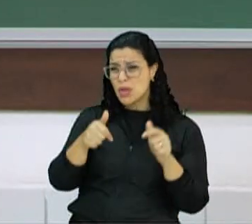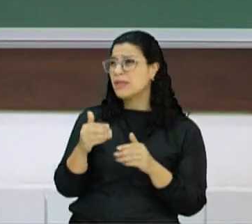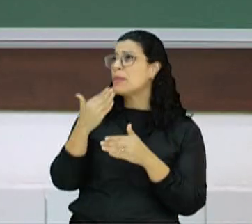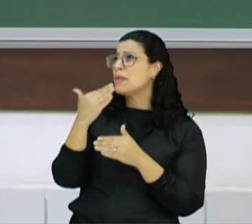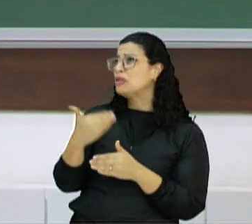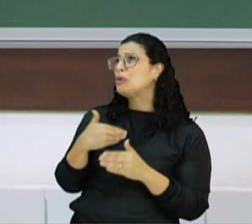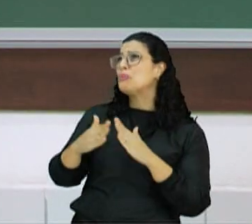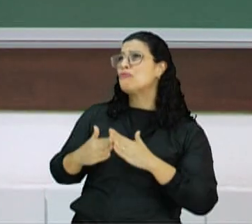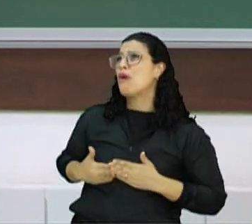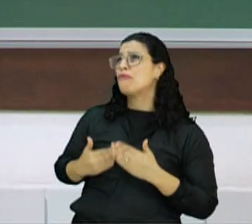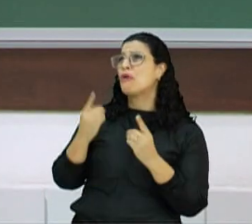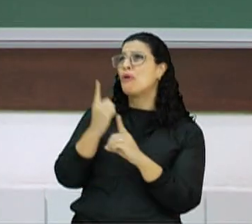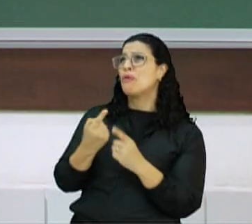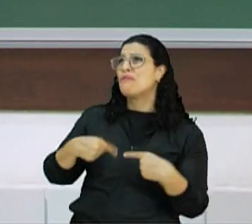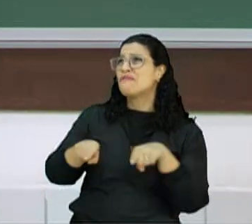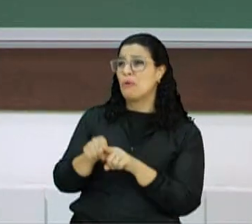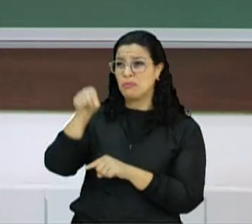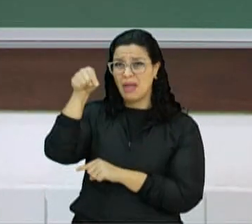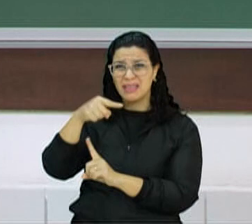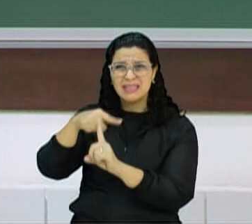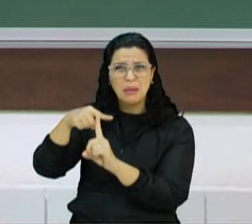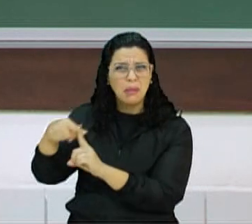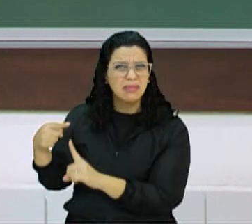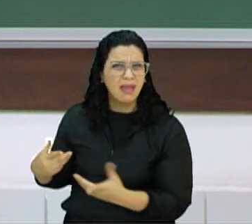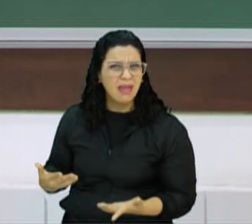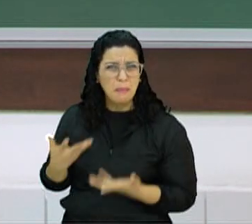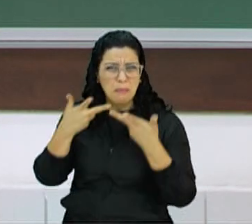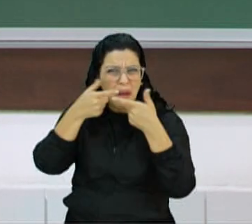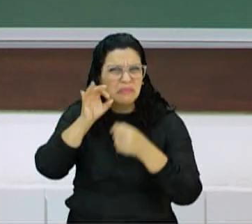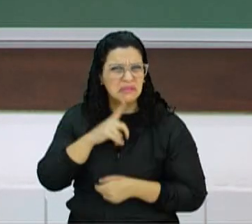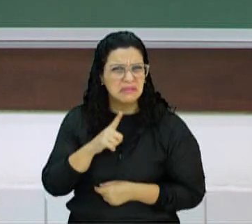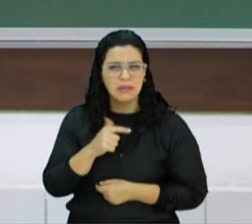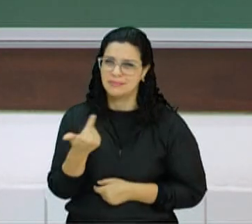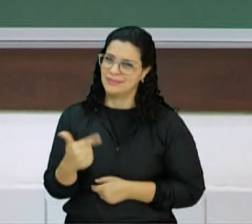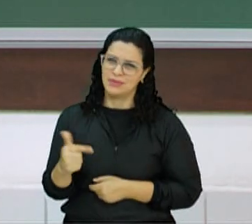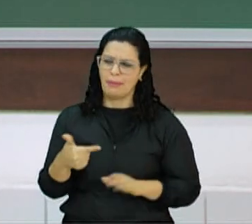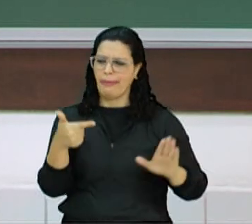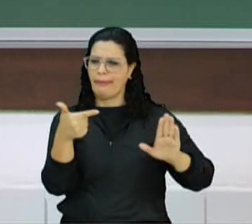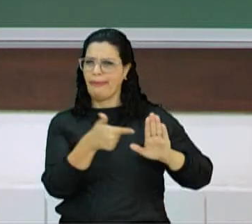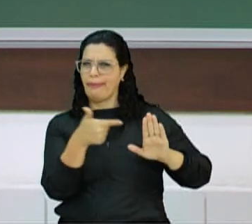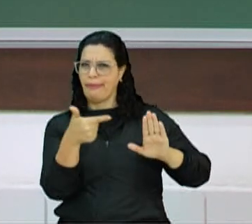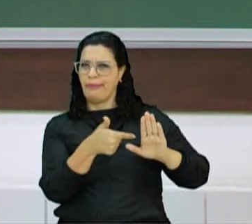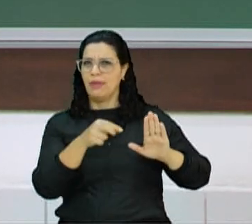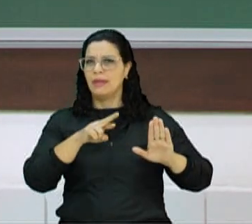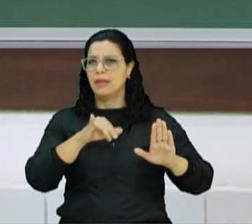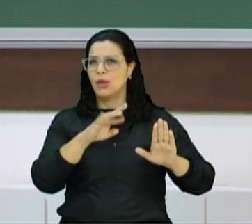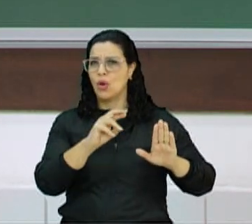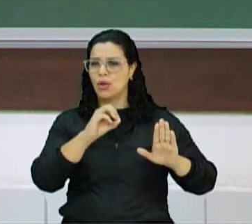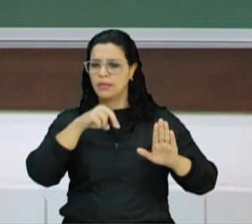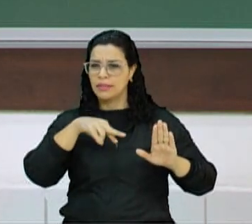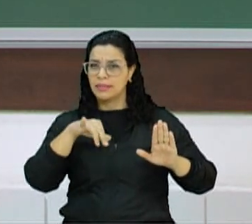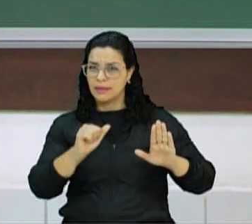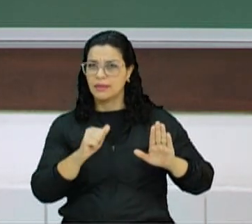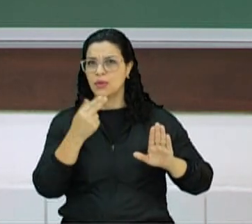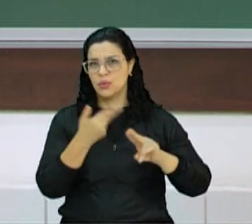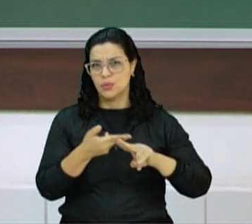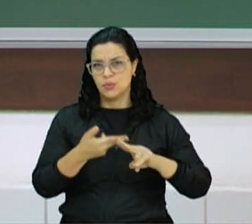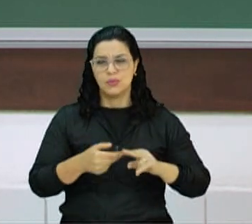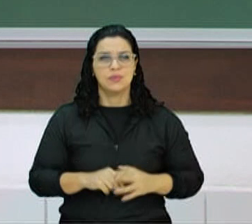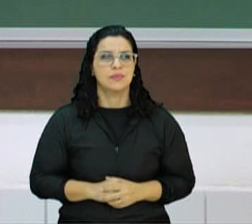último encontro e me traz no cemitério. Claro que não é nada fabuloso, né? Então, ela está sendo irônica, utilizando-se da ironia.